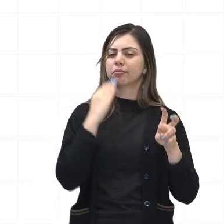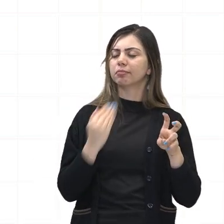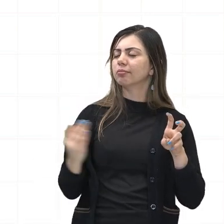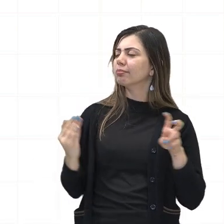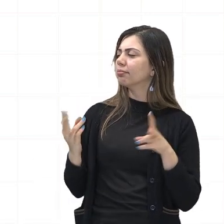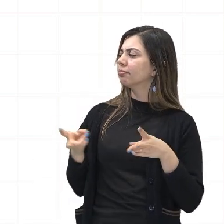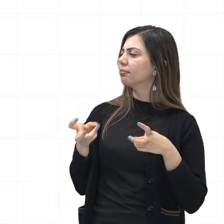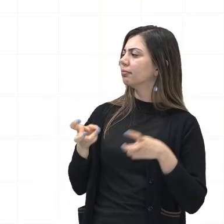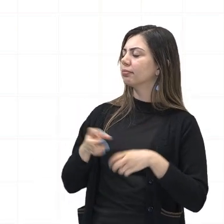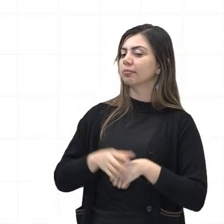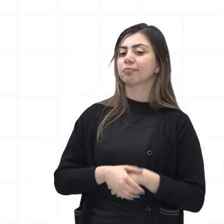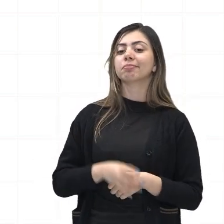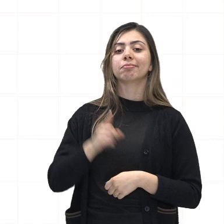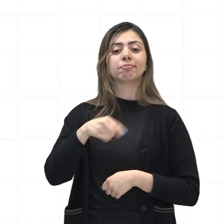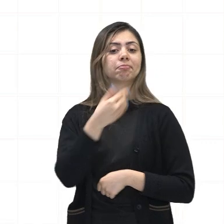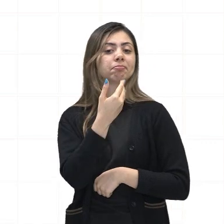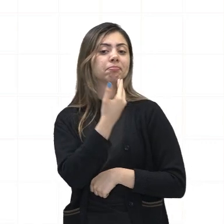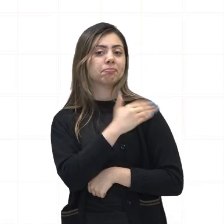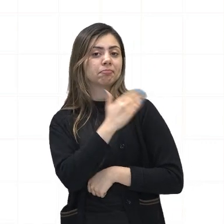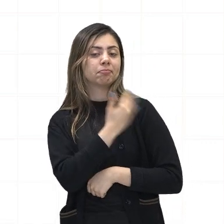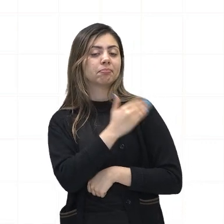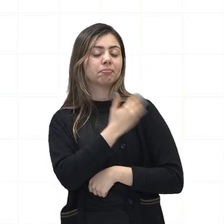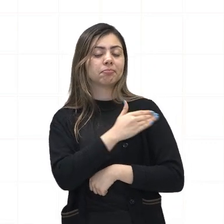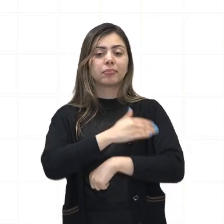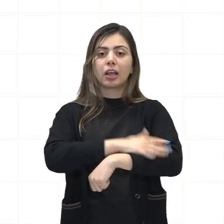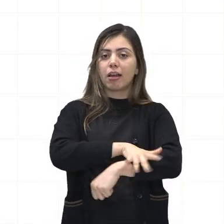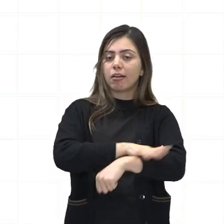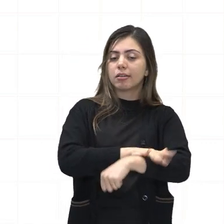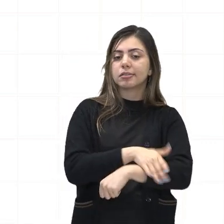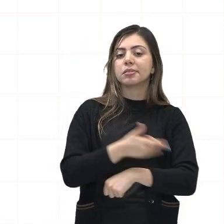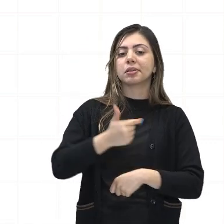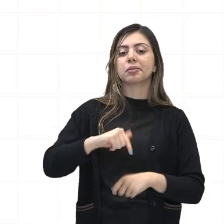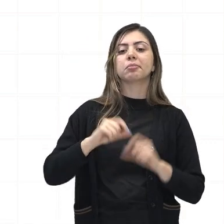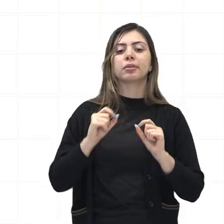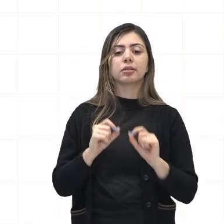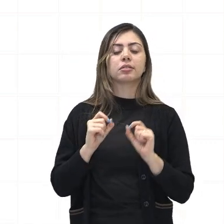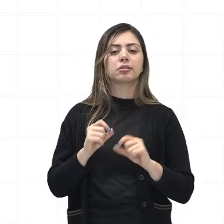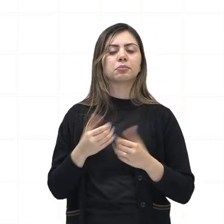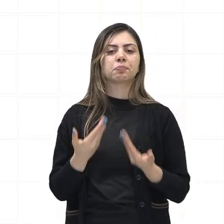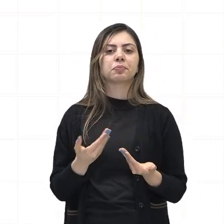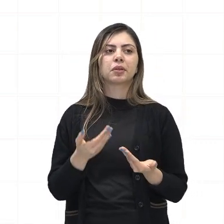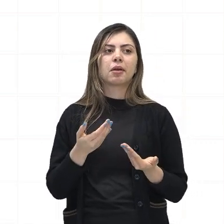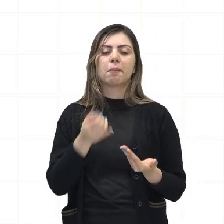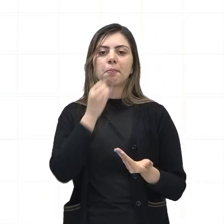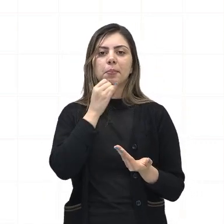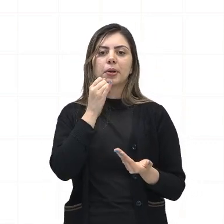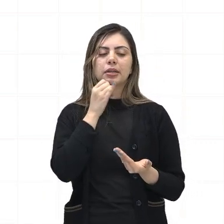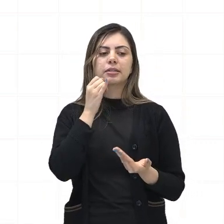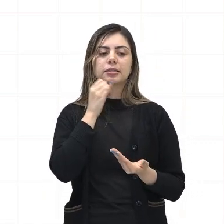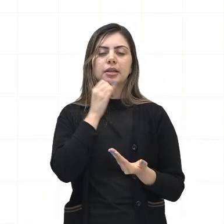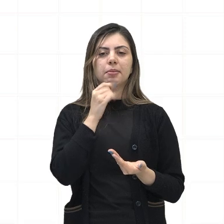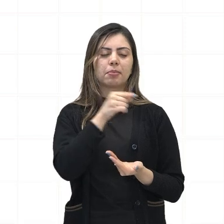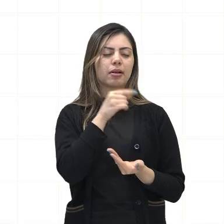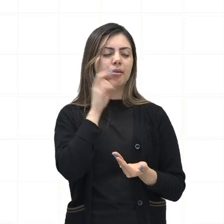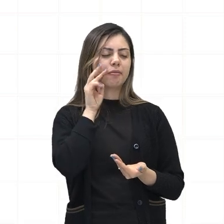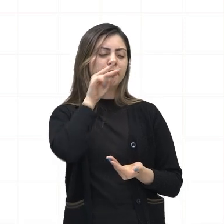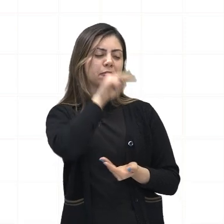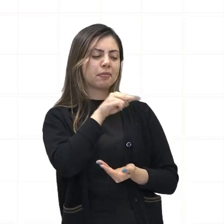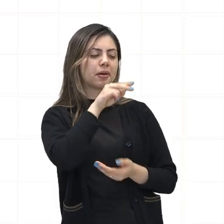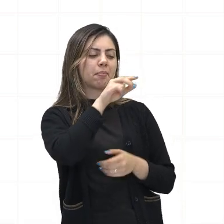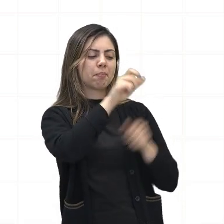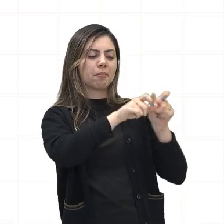justamente o preconceito e a visão estereotipada. O que é você fazer um estereótipo sobre alguém?